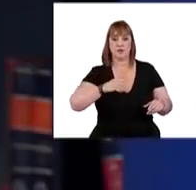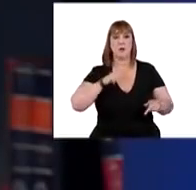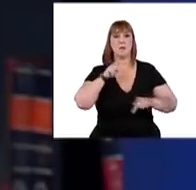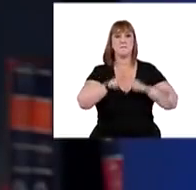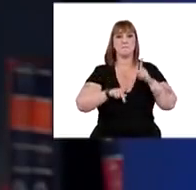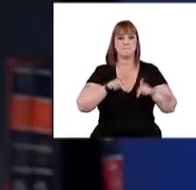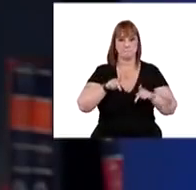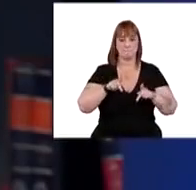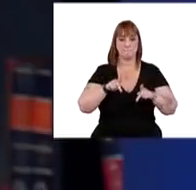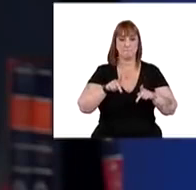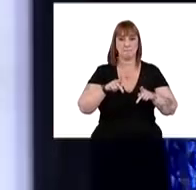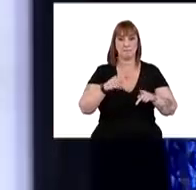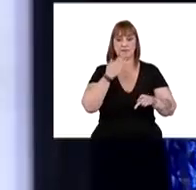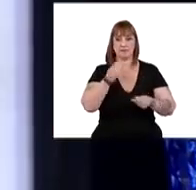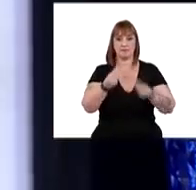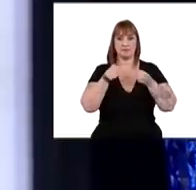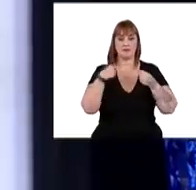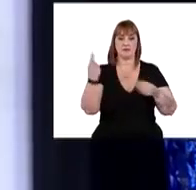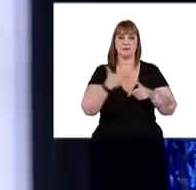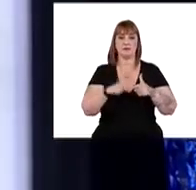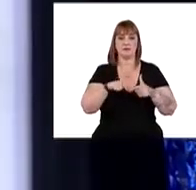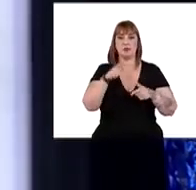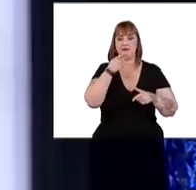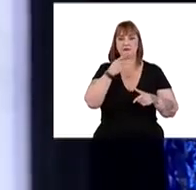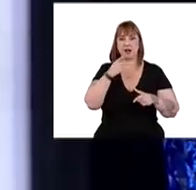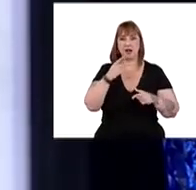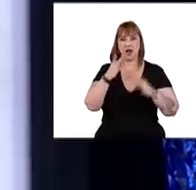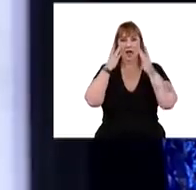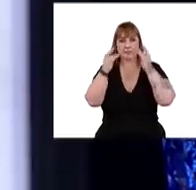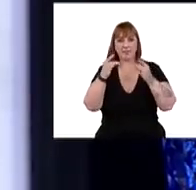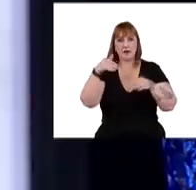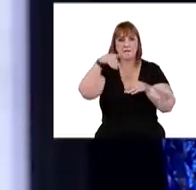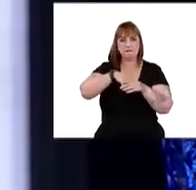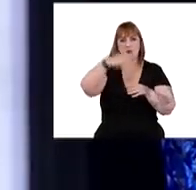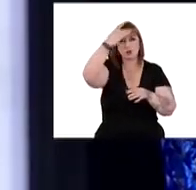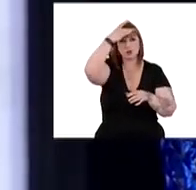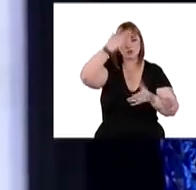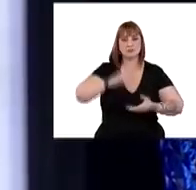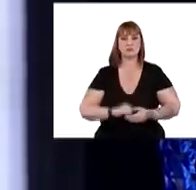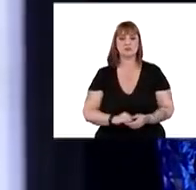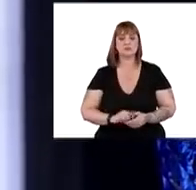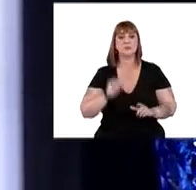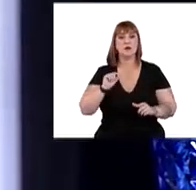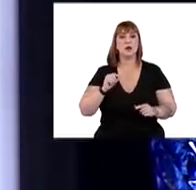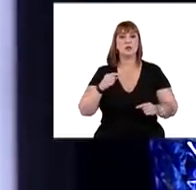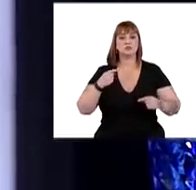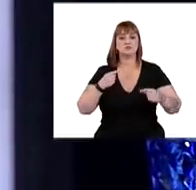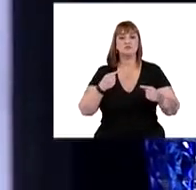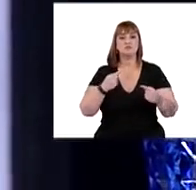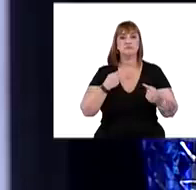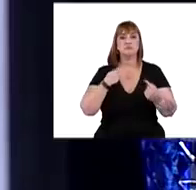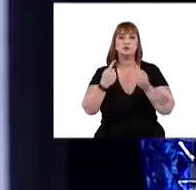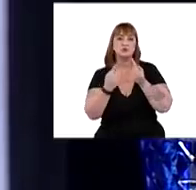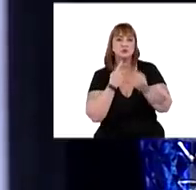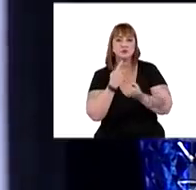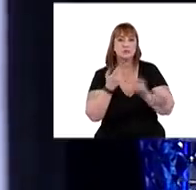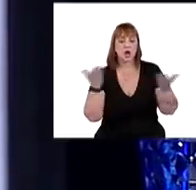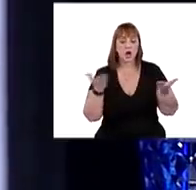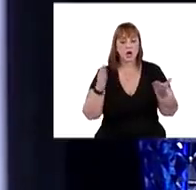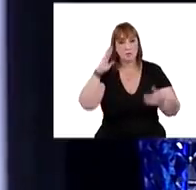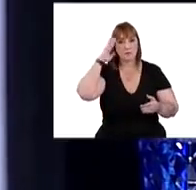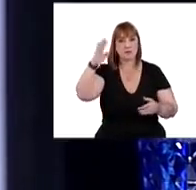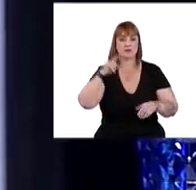tem que nos demandar. O senhor chama atenção para o voto consciente, mas o que está muito em discussão, principalmente nesse momento